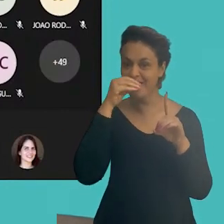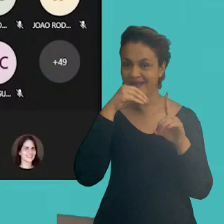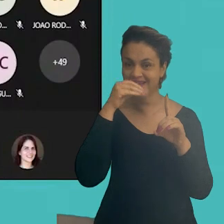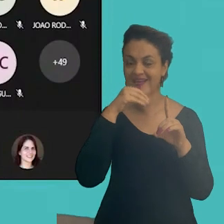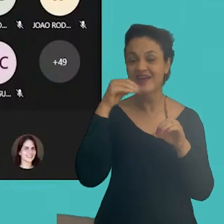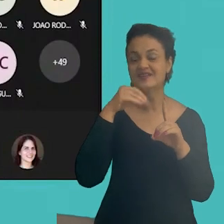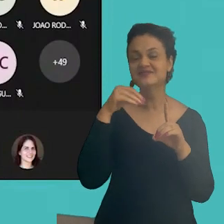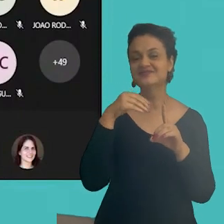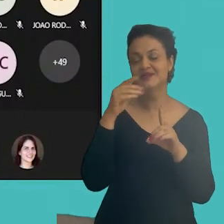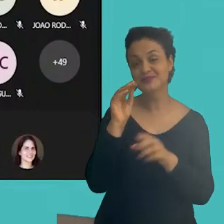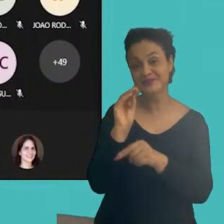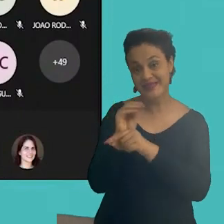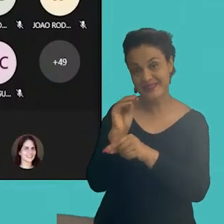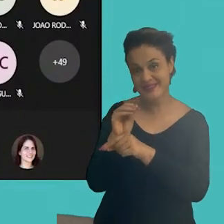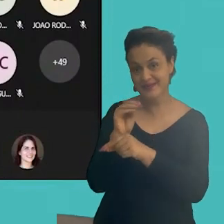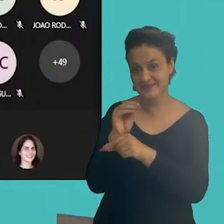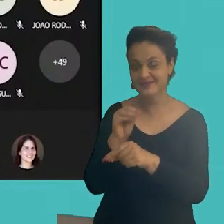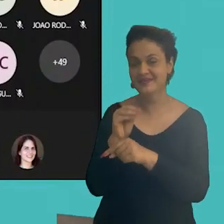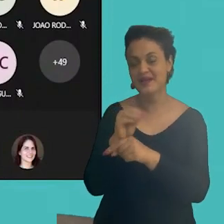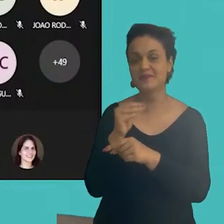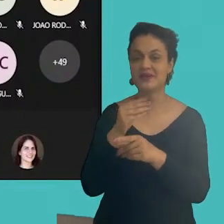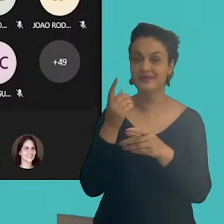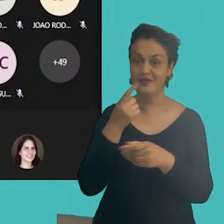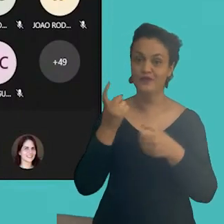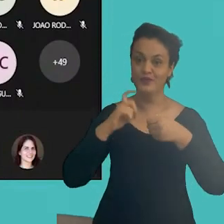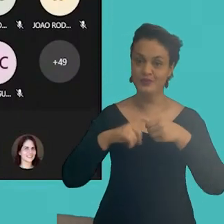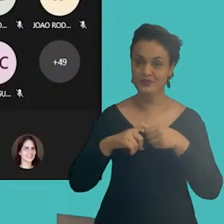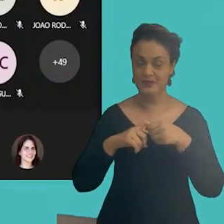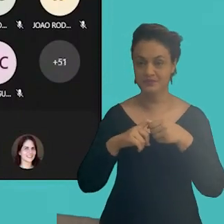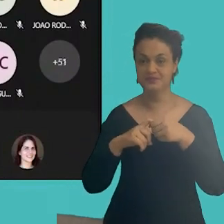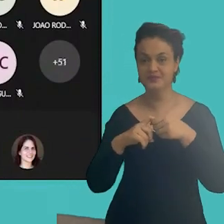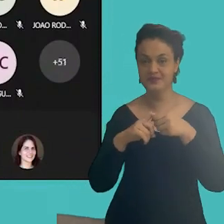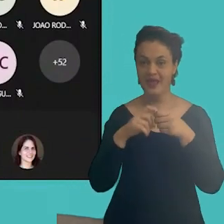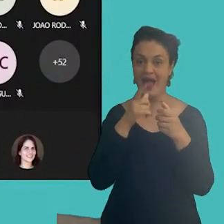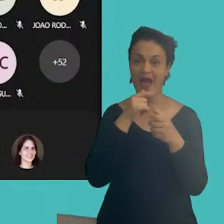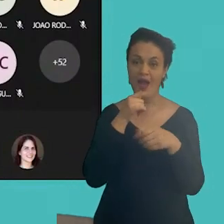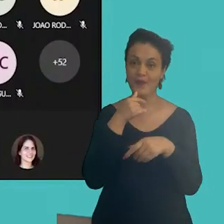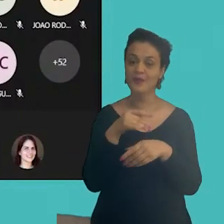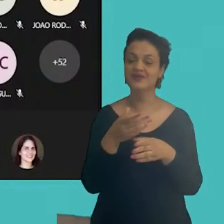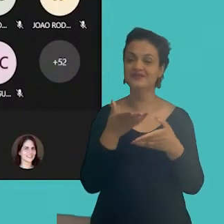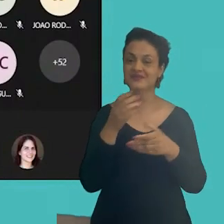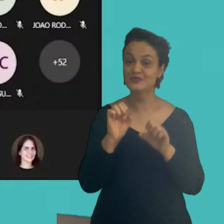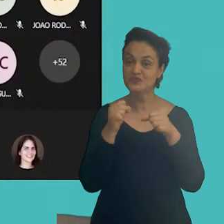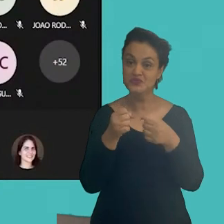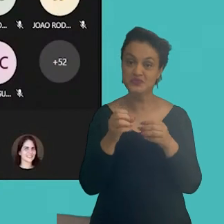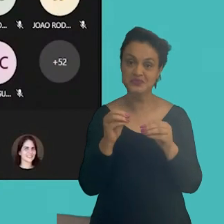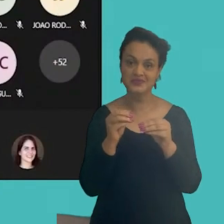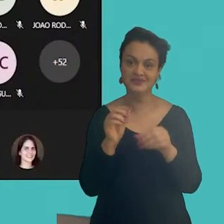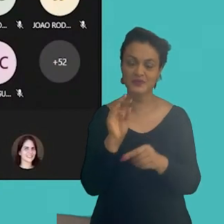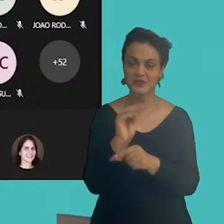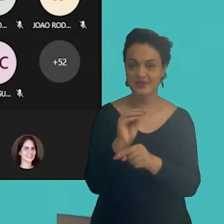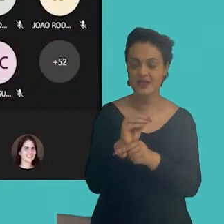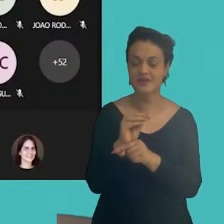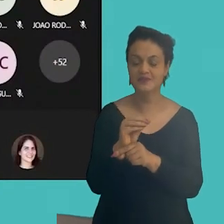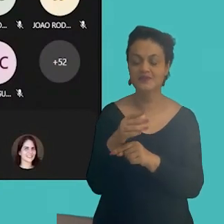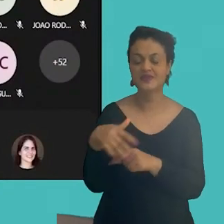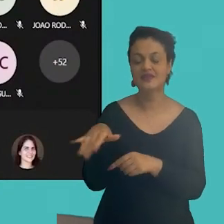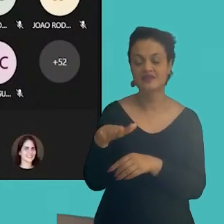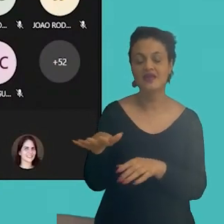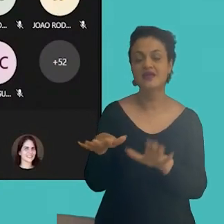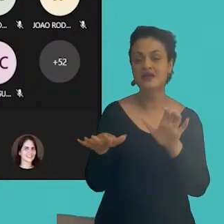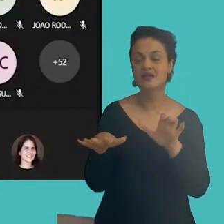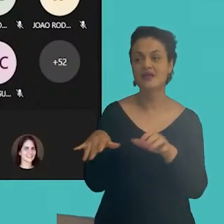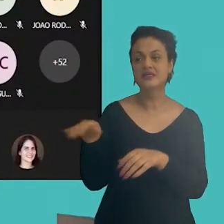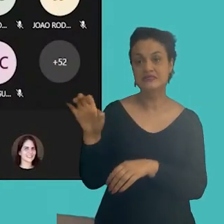tentando recuperá-la com muito amor, carinho, água e dedicação. Do meu lado esquerdo, tem uma máscara